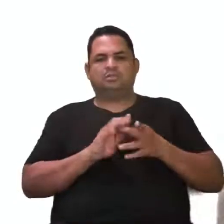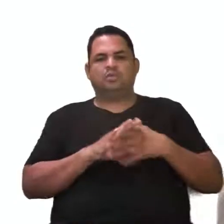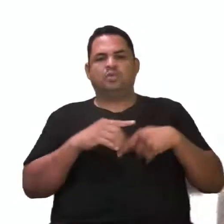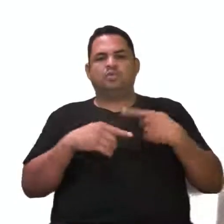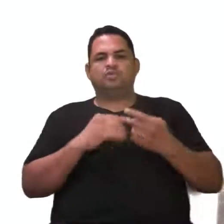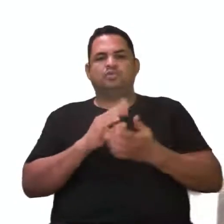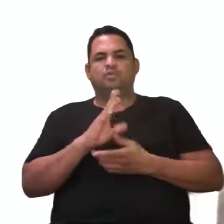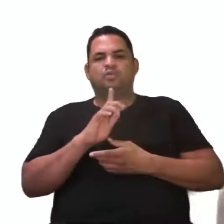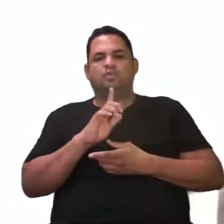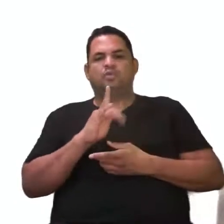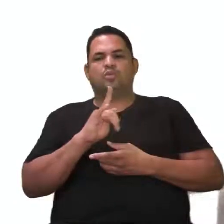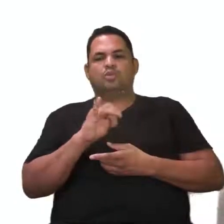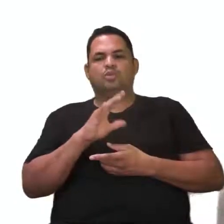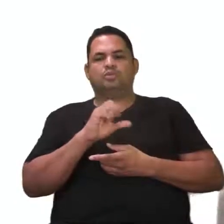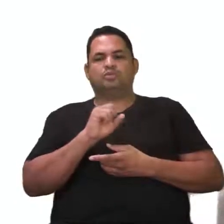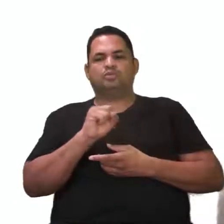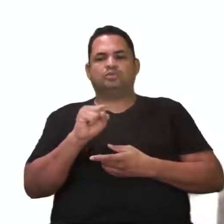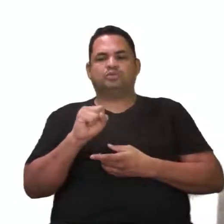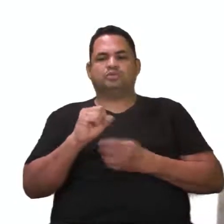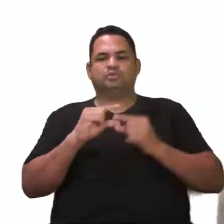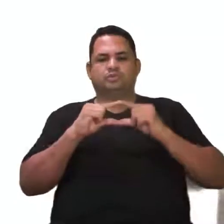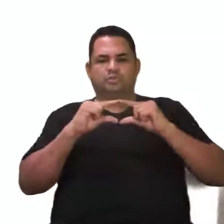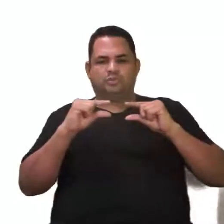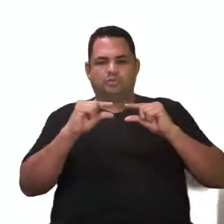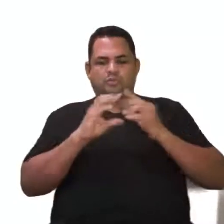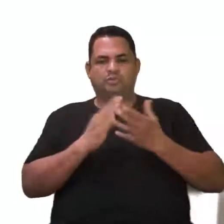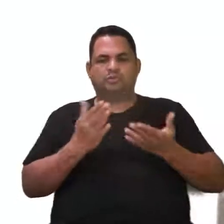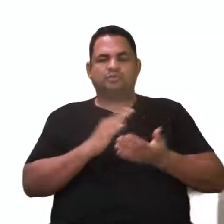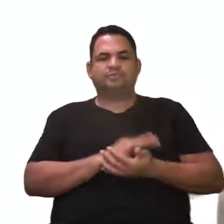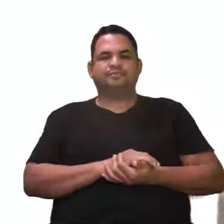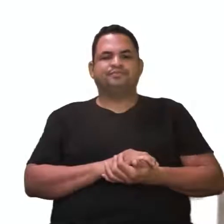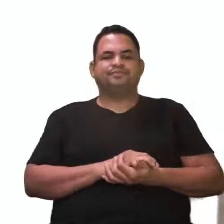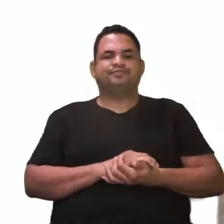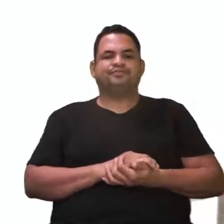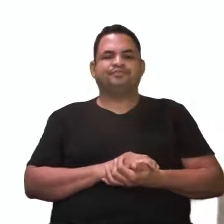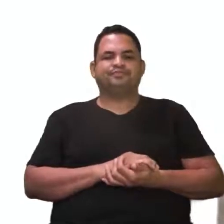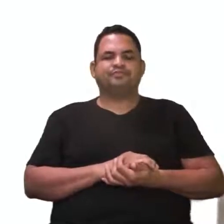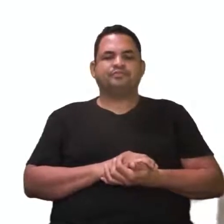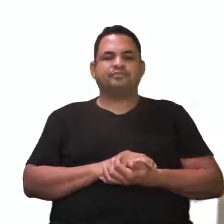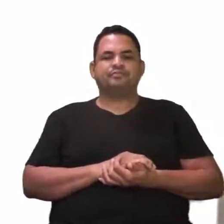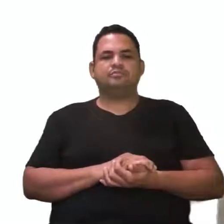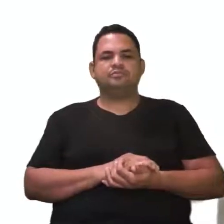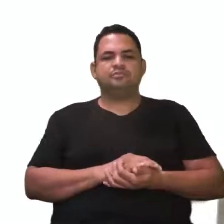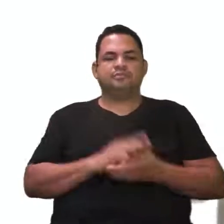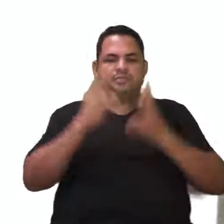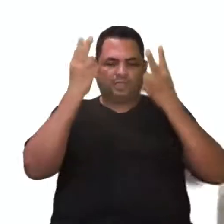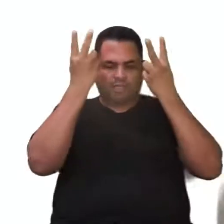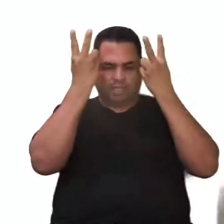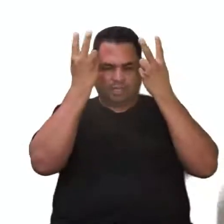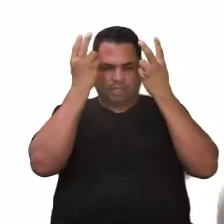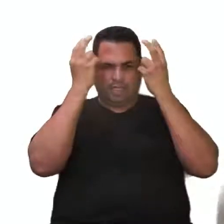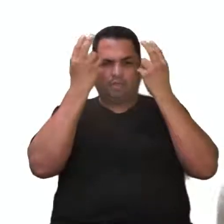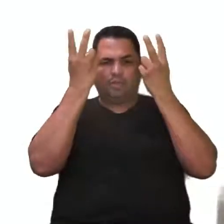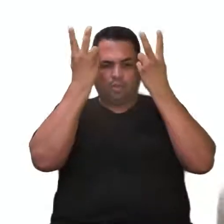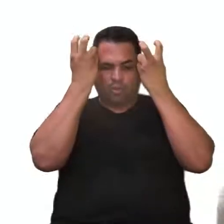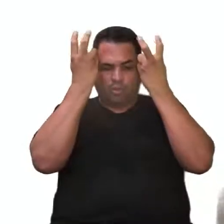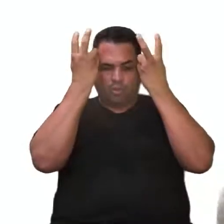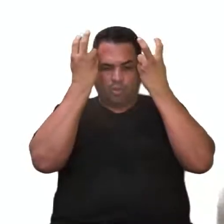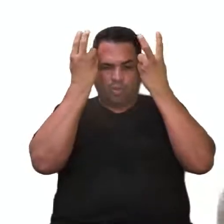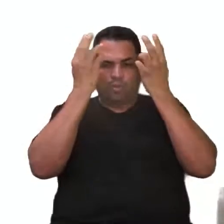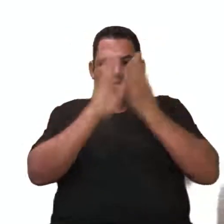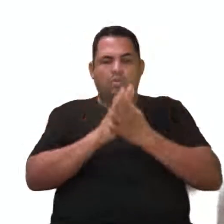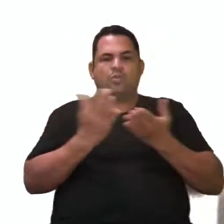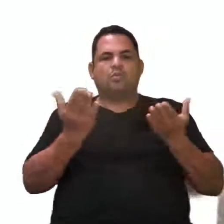intestino grosso. Tá? Então, ele é mais reduzido no ser humano e nos coelhos é bem